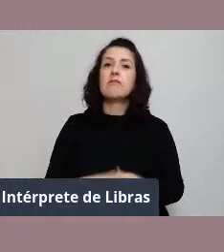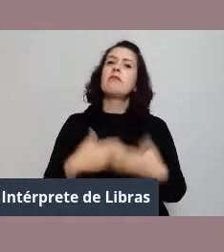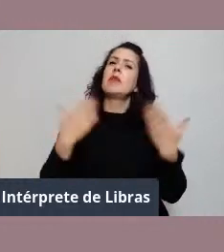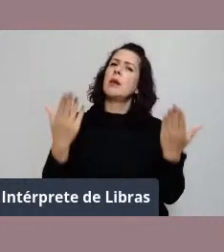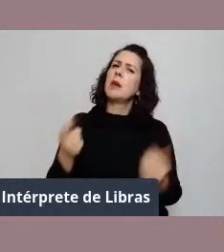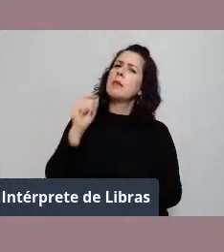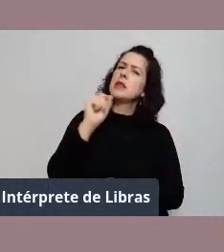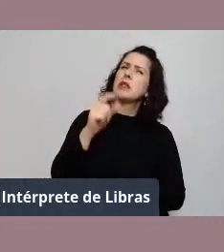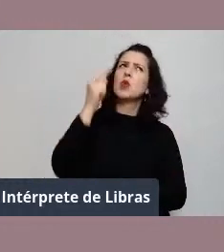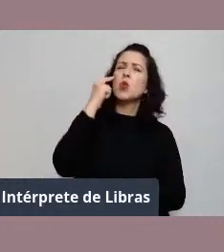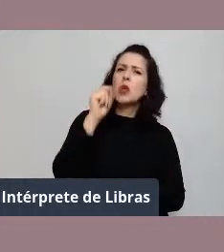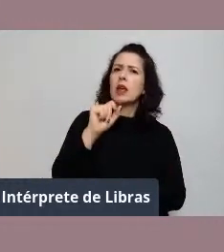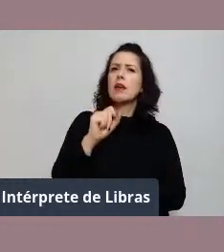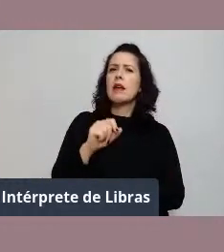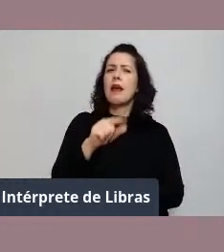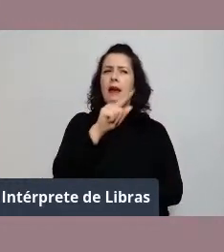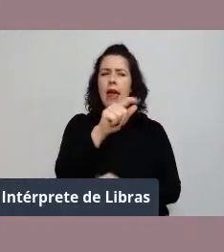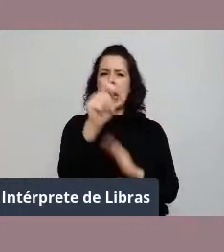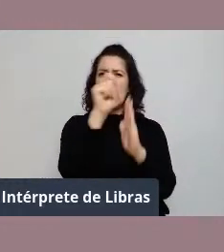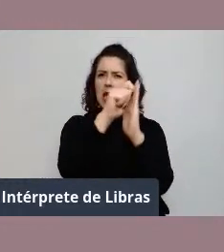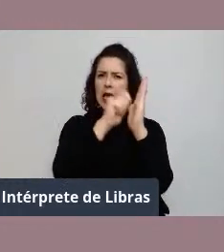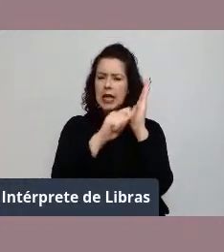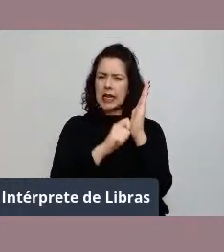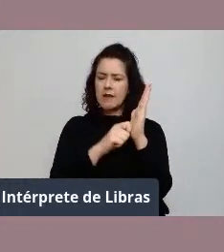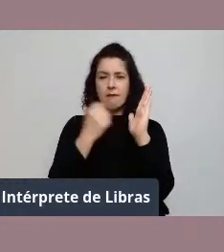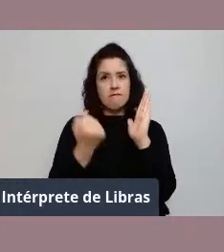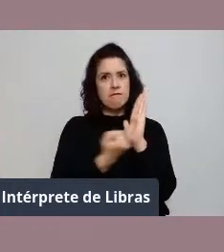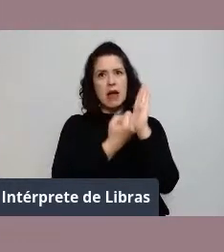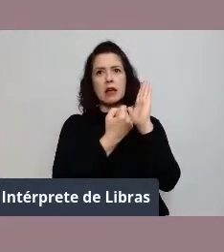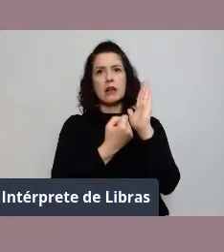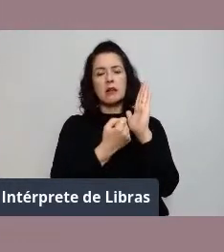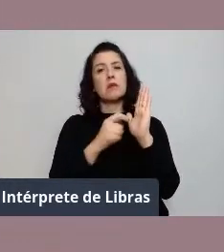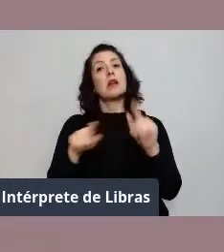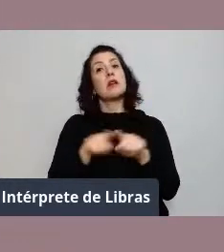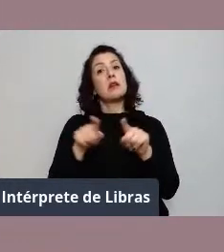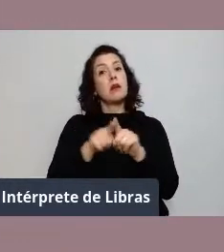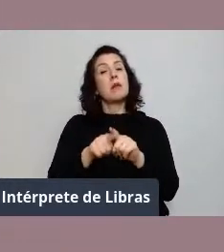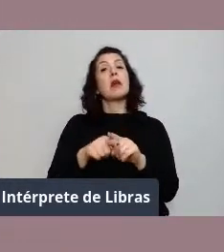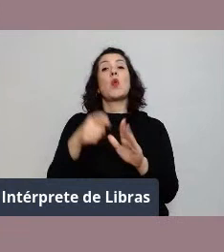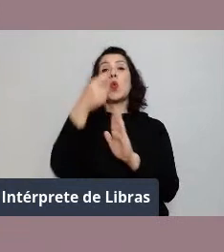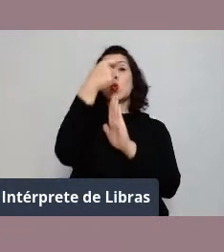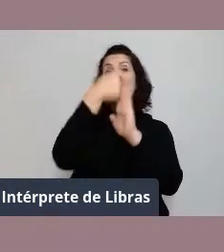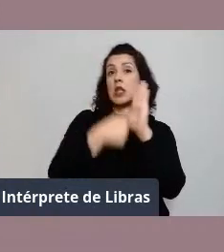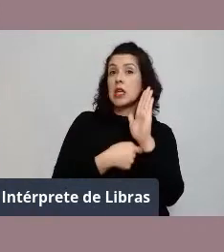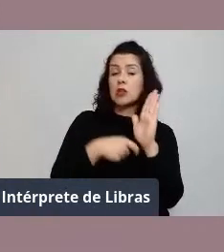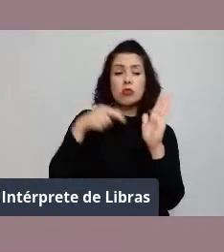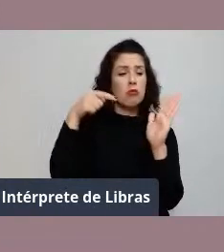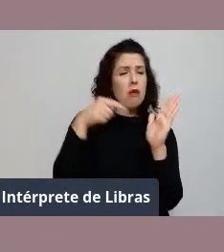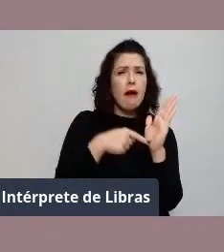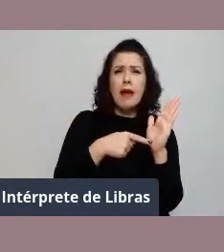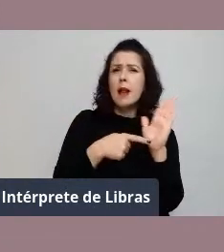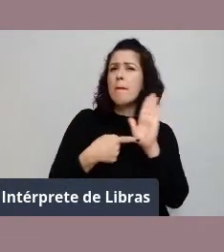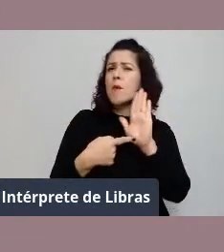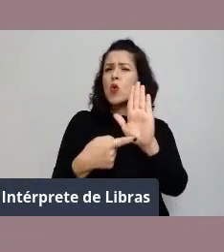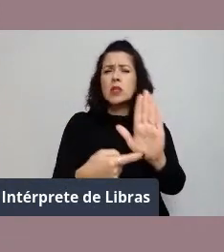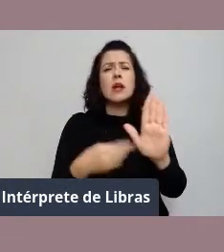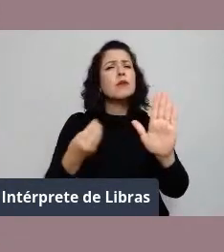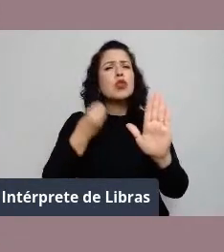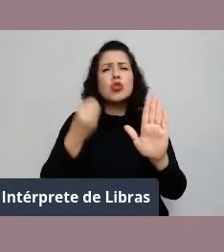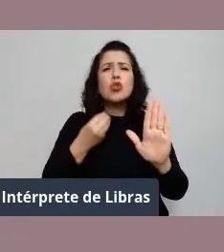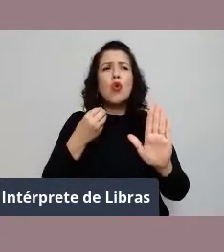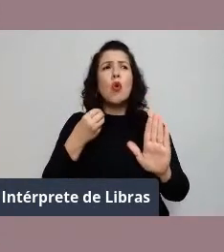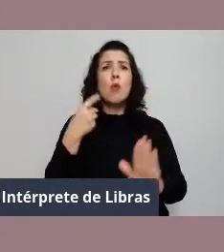sua caligrafia, logo depois de sua morte, o texto era um testemunho da